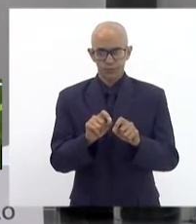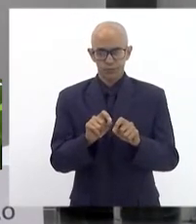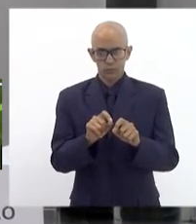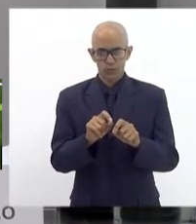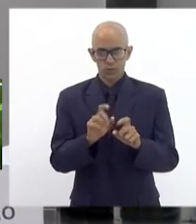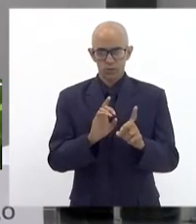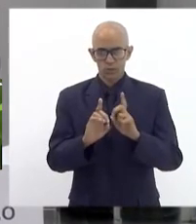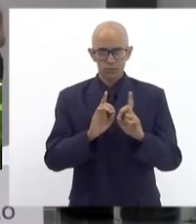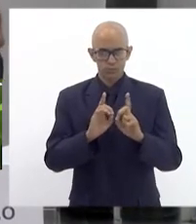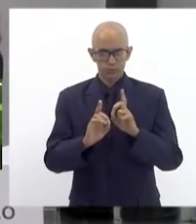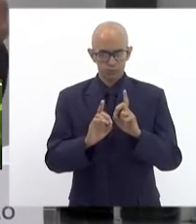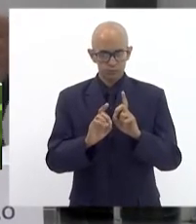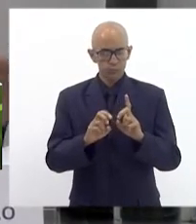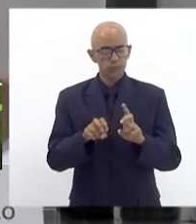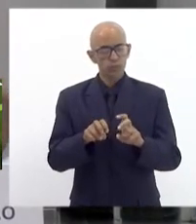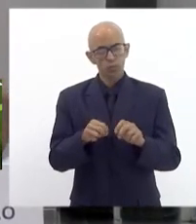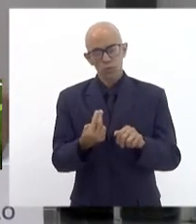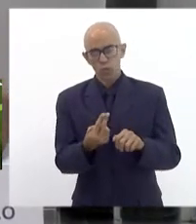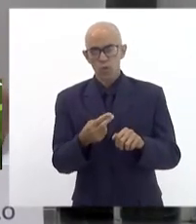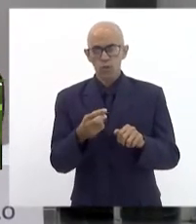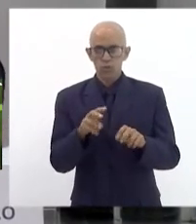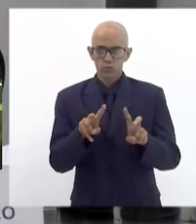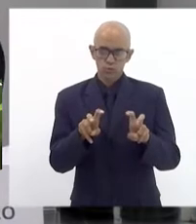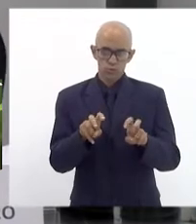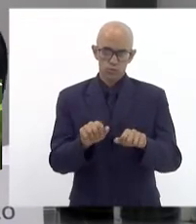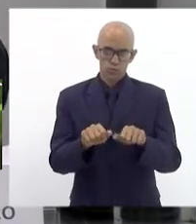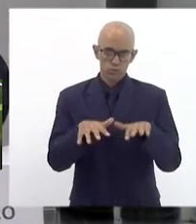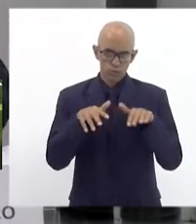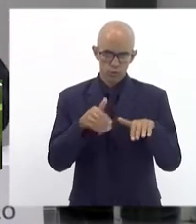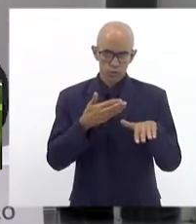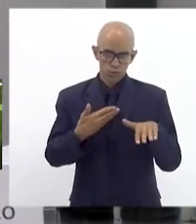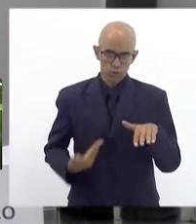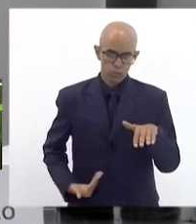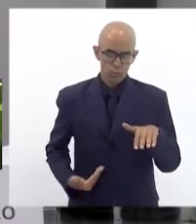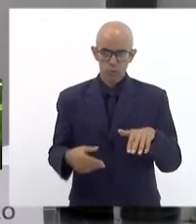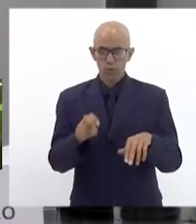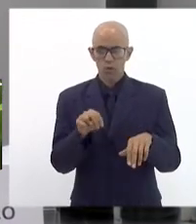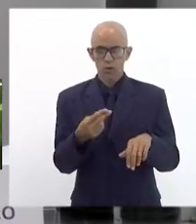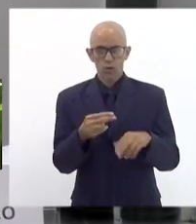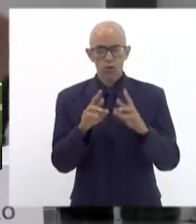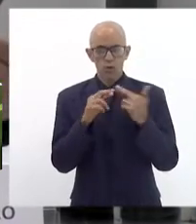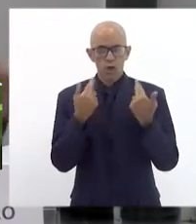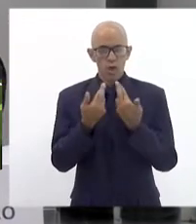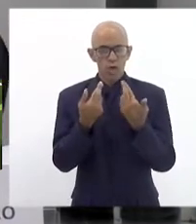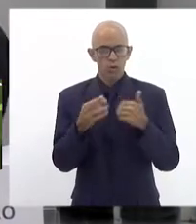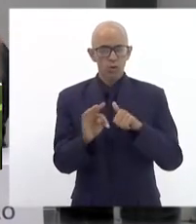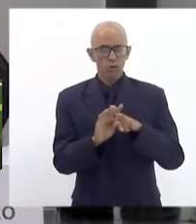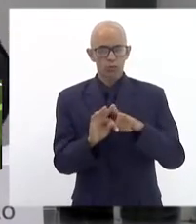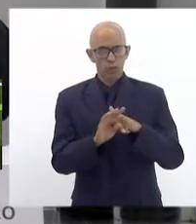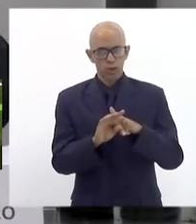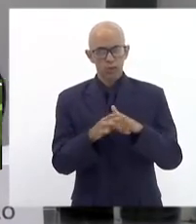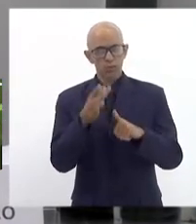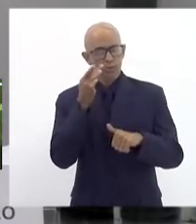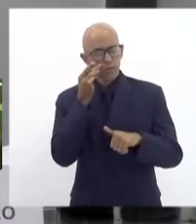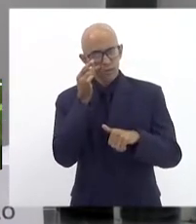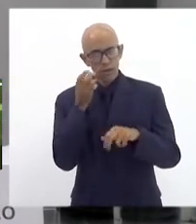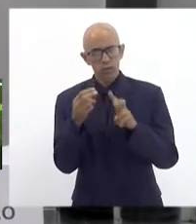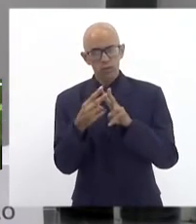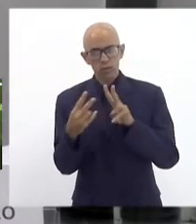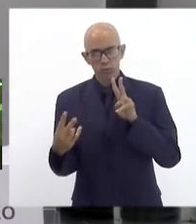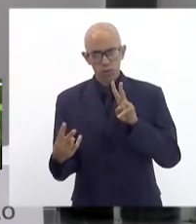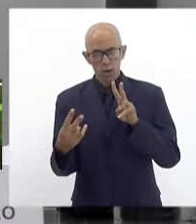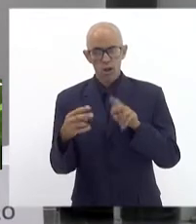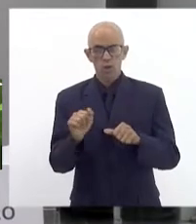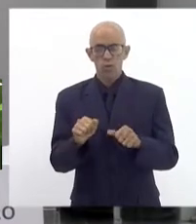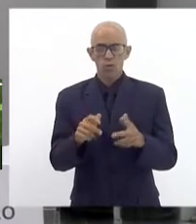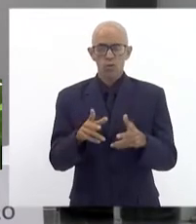discussão, seja sob a forma de audiência pública, seja sob a forma de reunião técnica, enfim, presencial, virtual, híbrida, como a